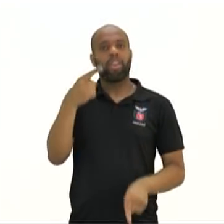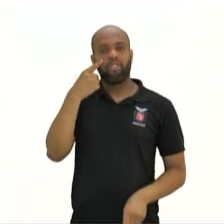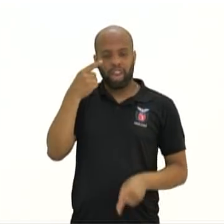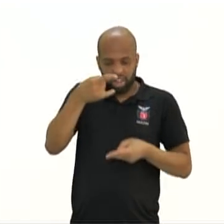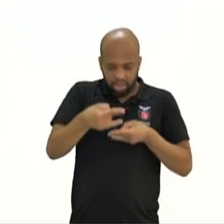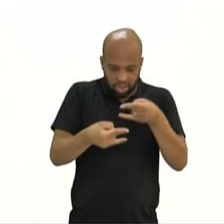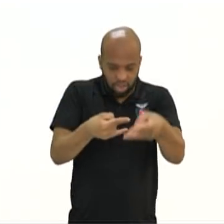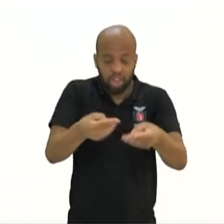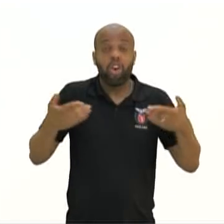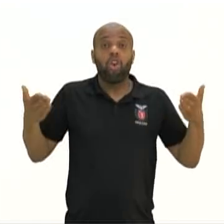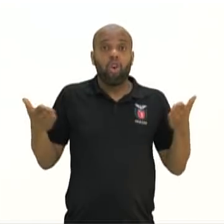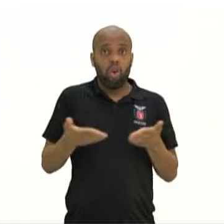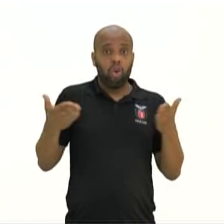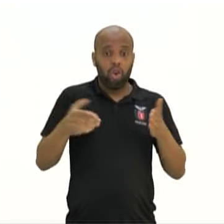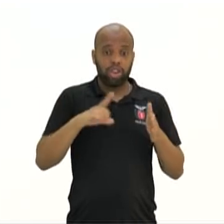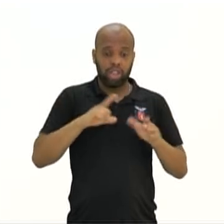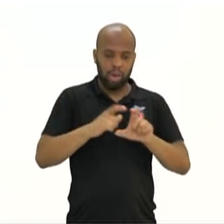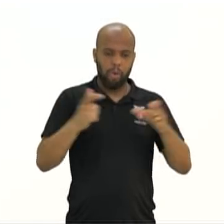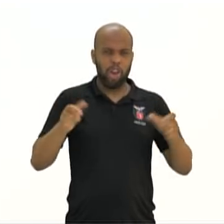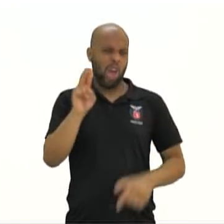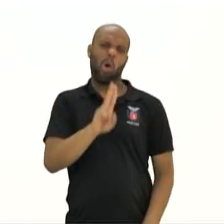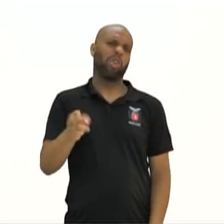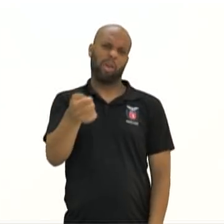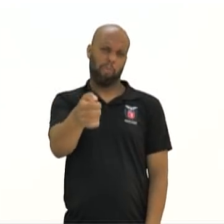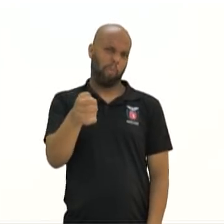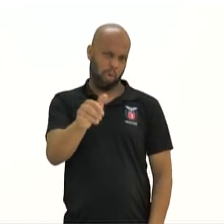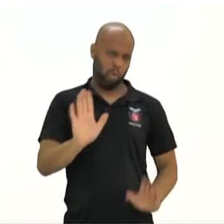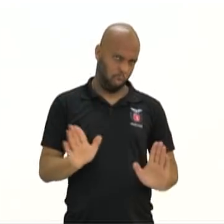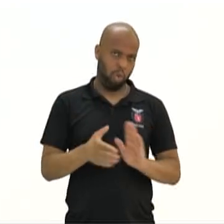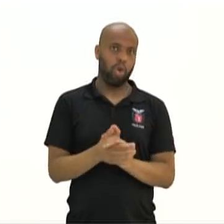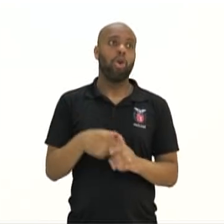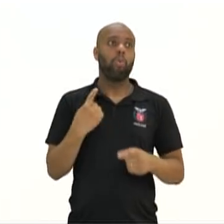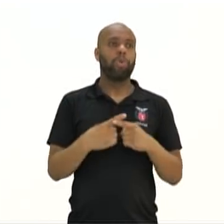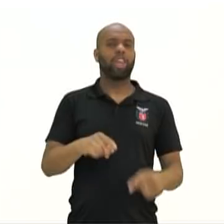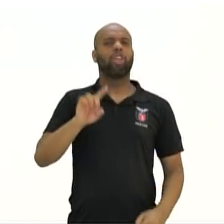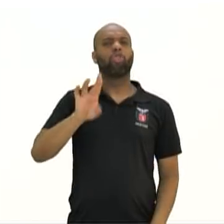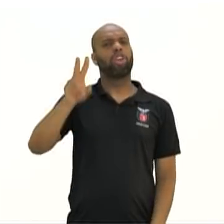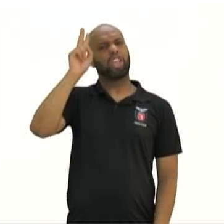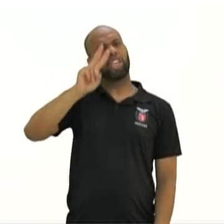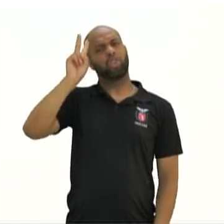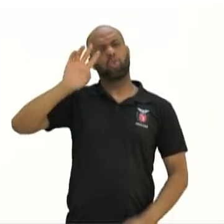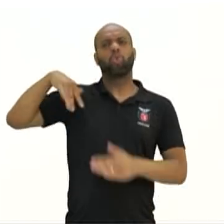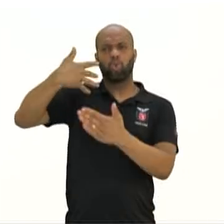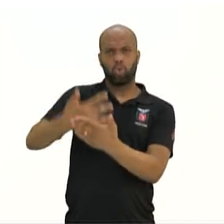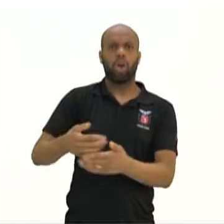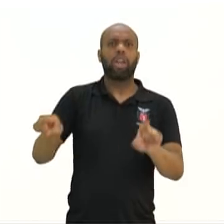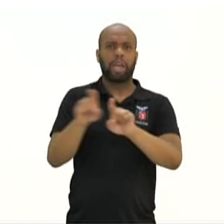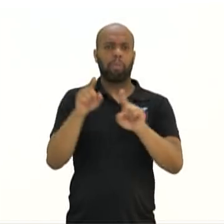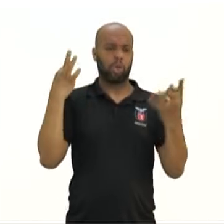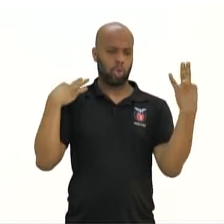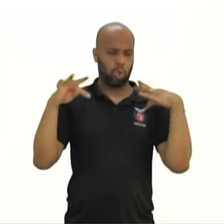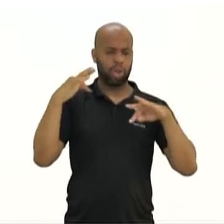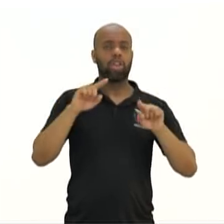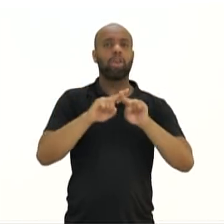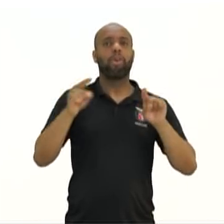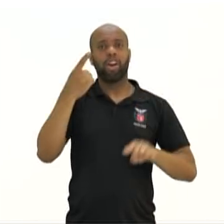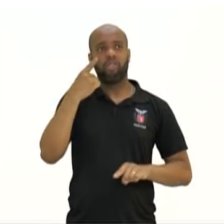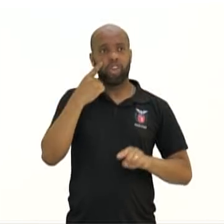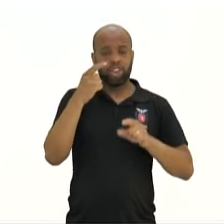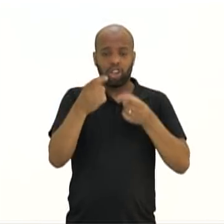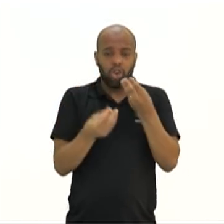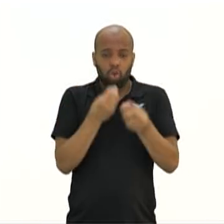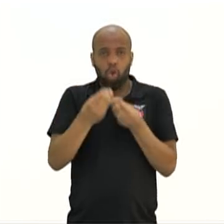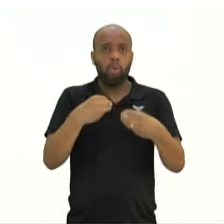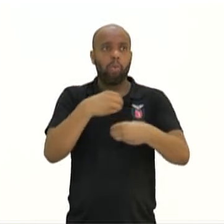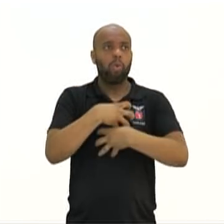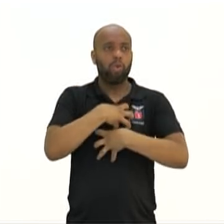vejam, hoje a maioria delas em desuso, mais por uma questão histórica ou turística, mas vejam o espalhamento